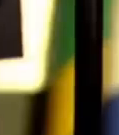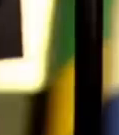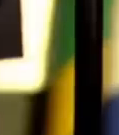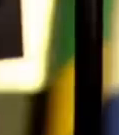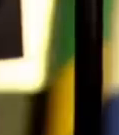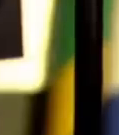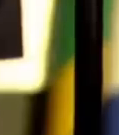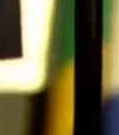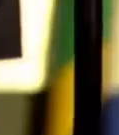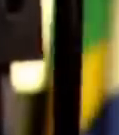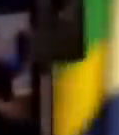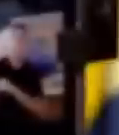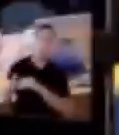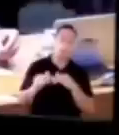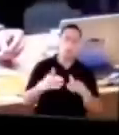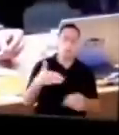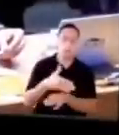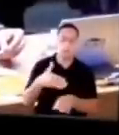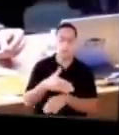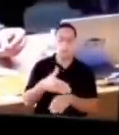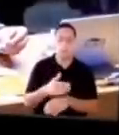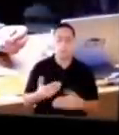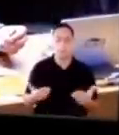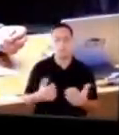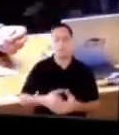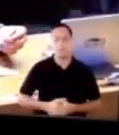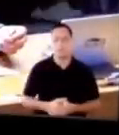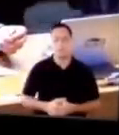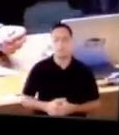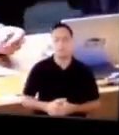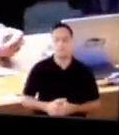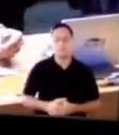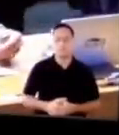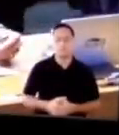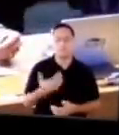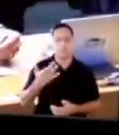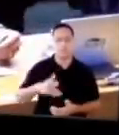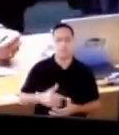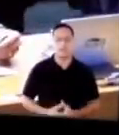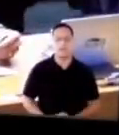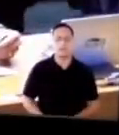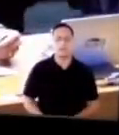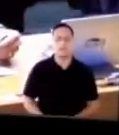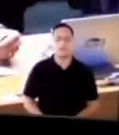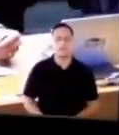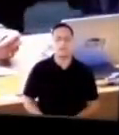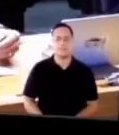Nunca faria isso vamos lá honestamente eu não vejo isso como patriotismo